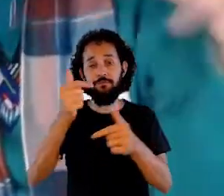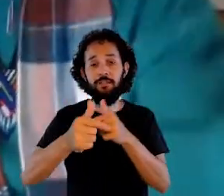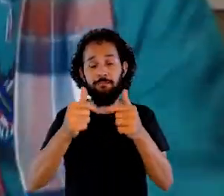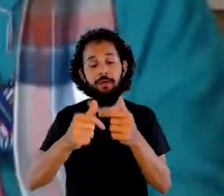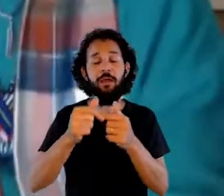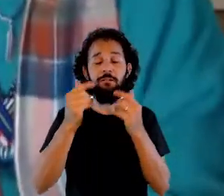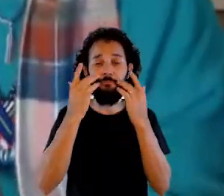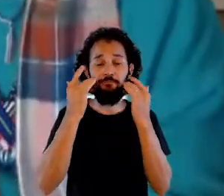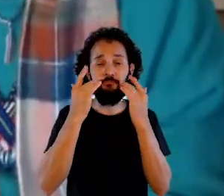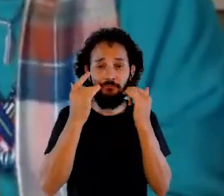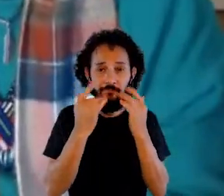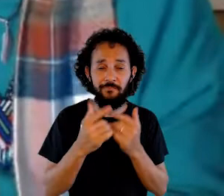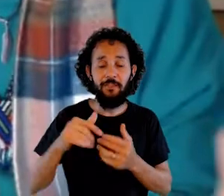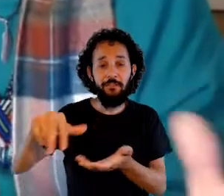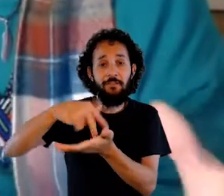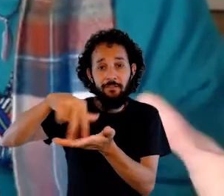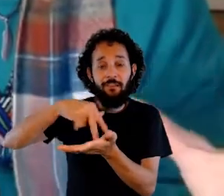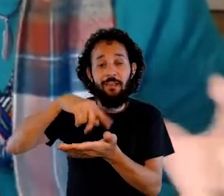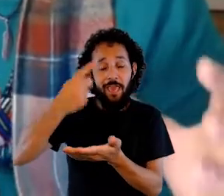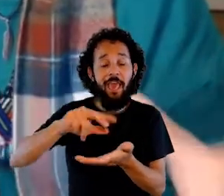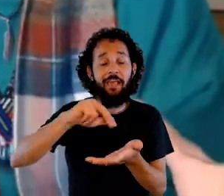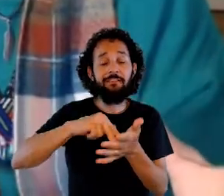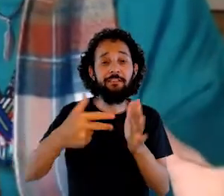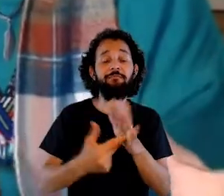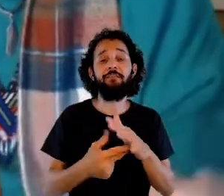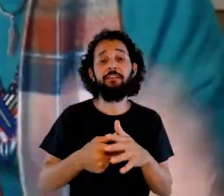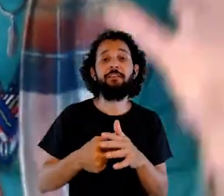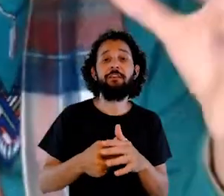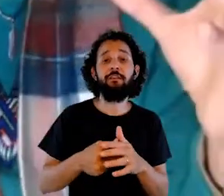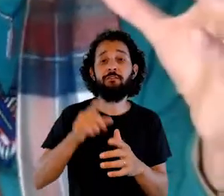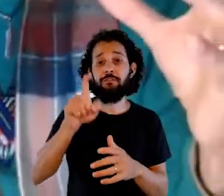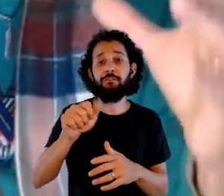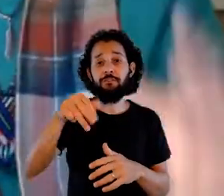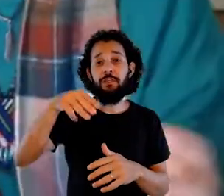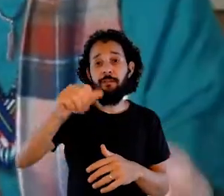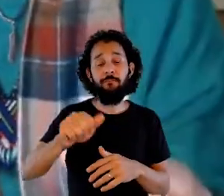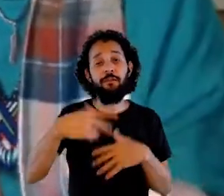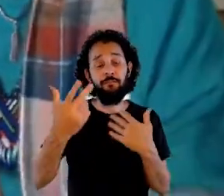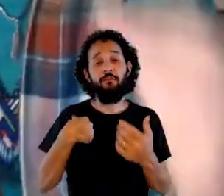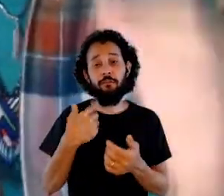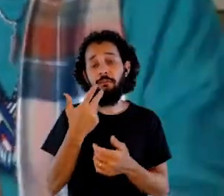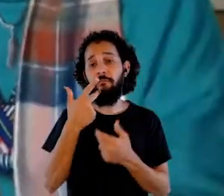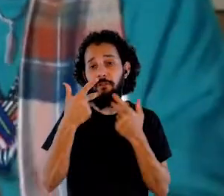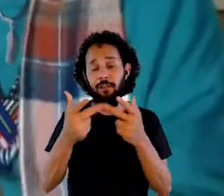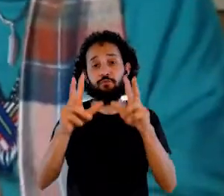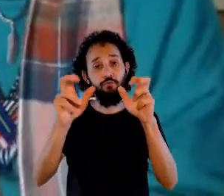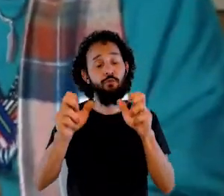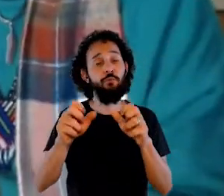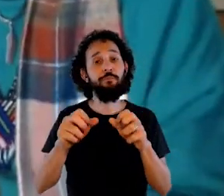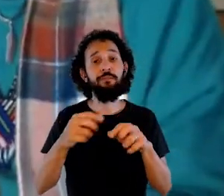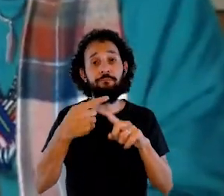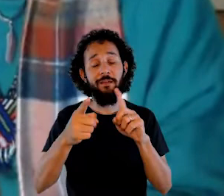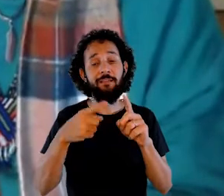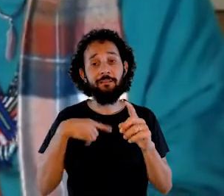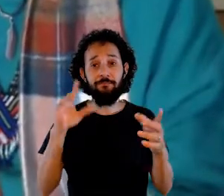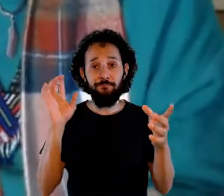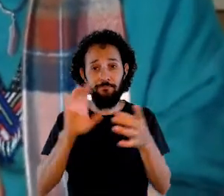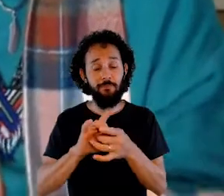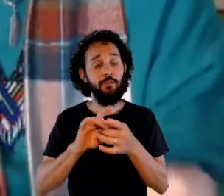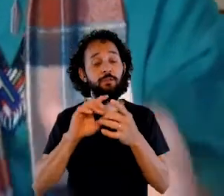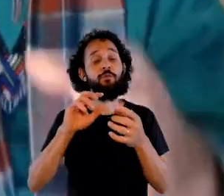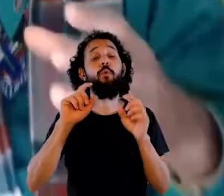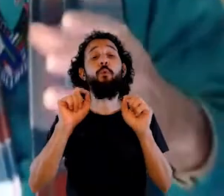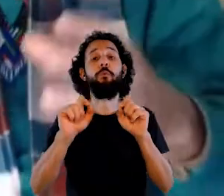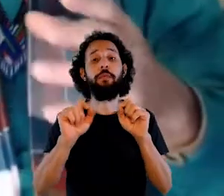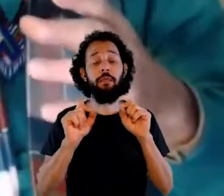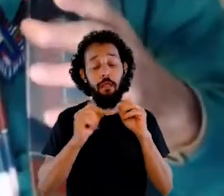isso é o xamanismo que eu pratico, eu só gostaria de posicionar. Agora, ele está ligado à cura, essencialmente à cura.